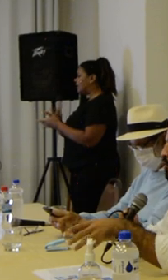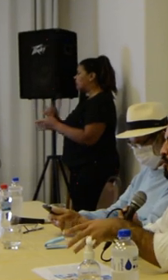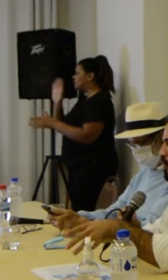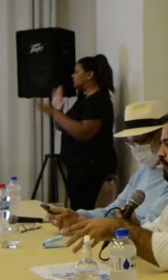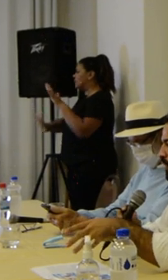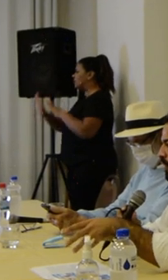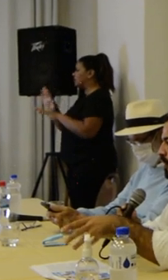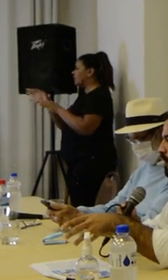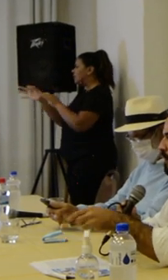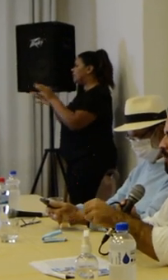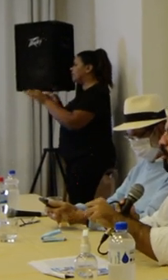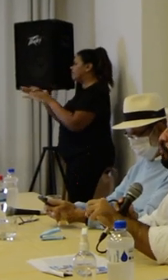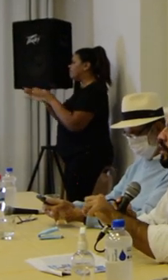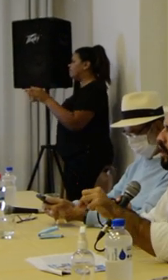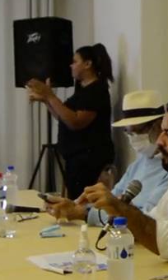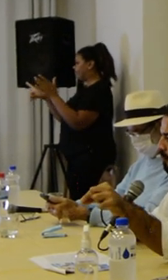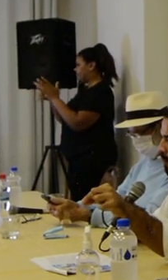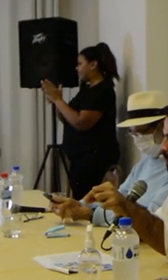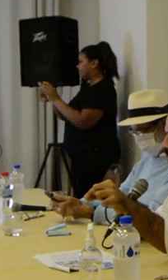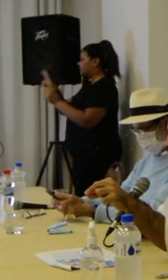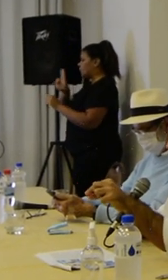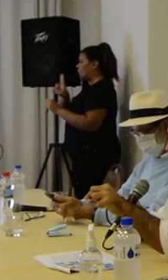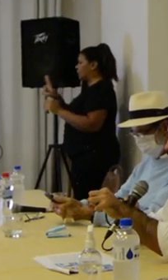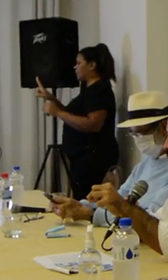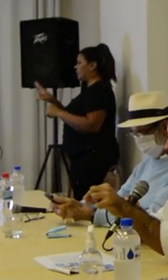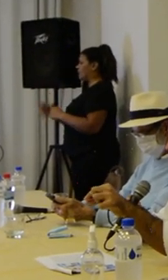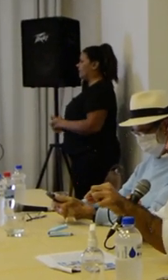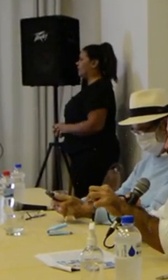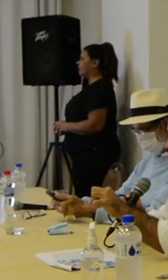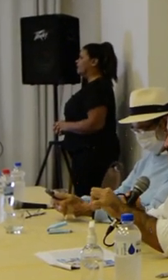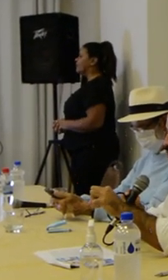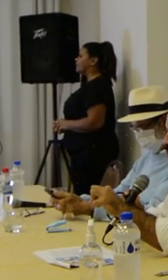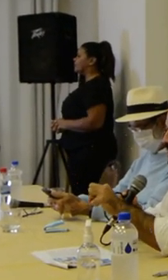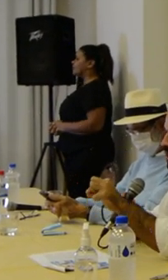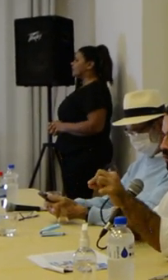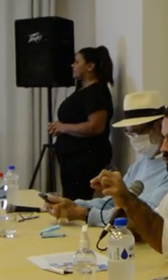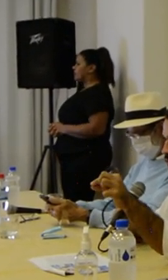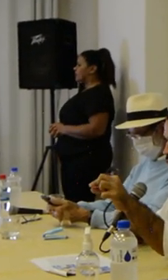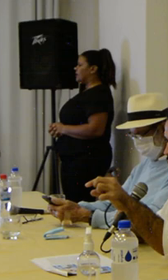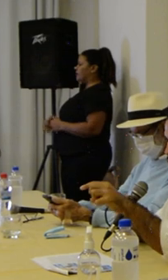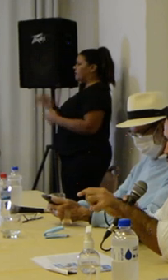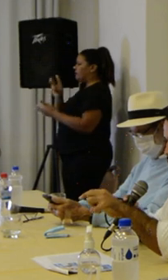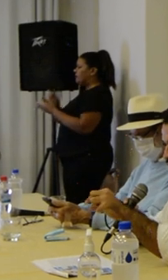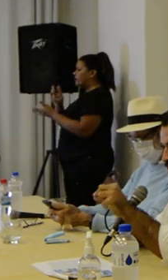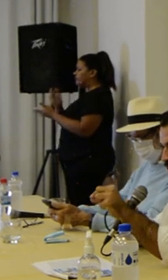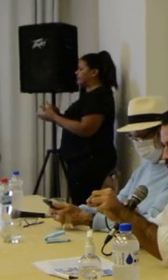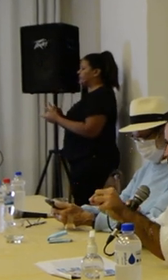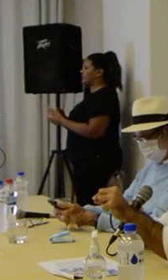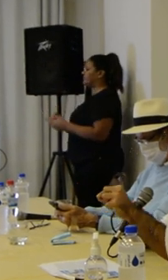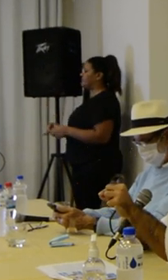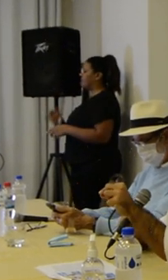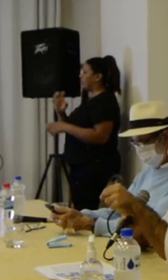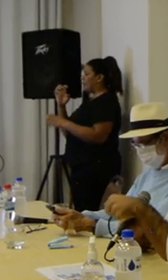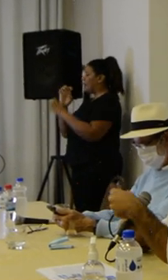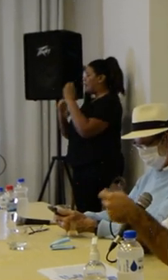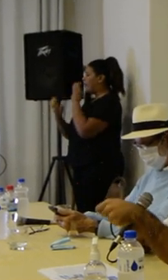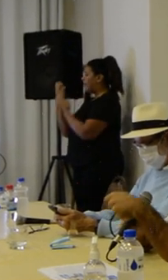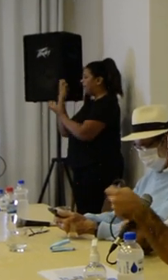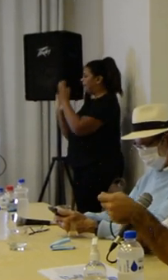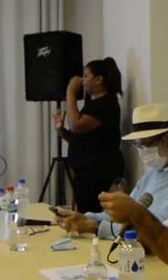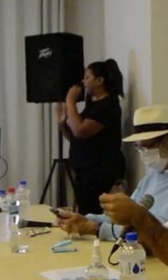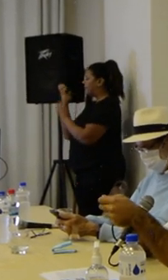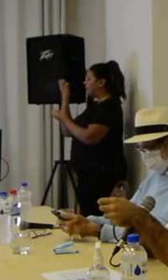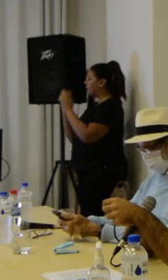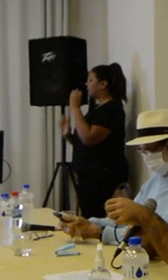gente fez um projeto de lei para nomear, para que o cabeamento seja nominal, ou seja, que a empresa que fez